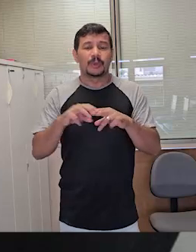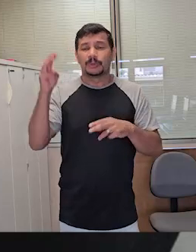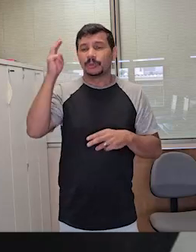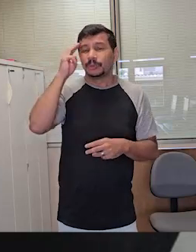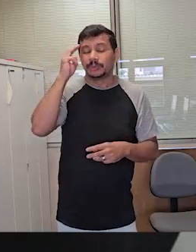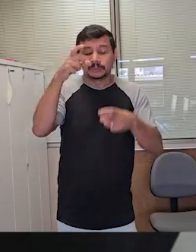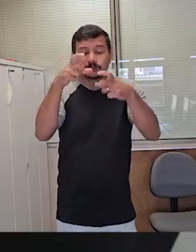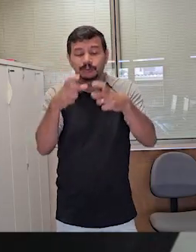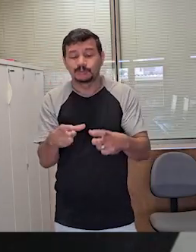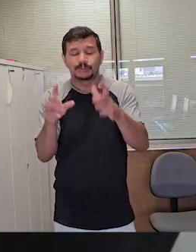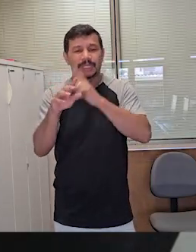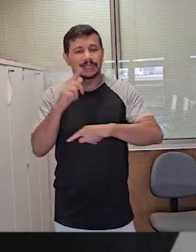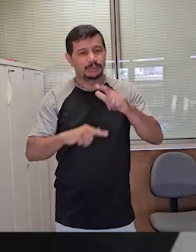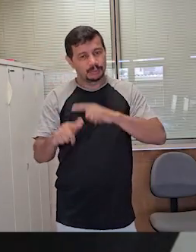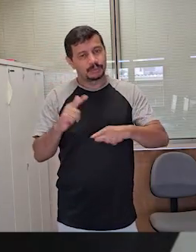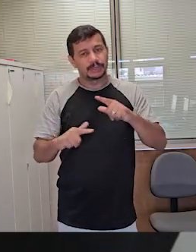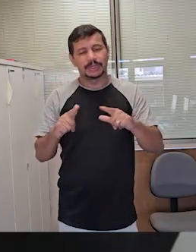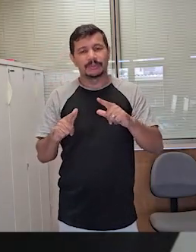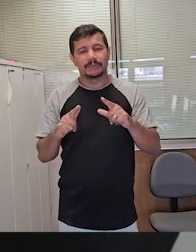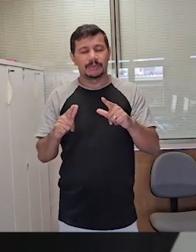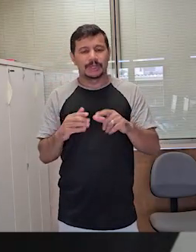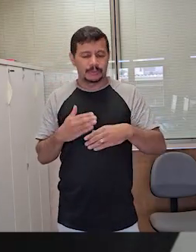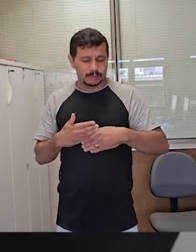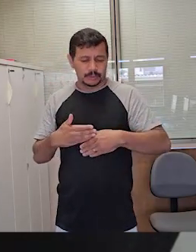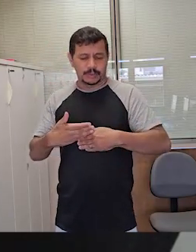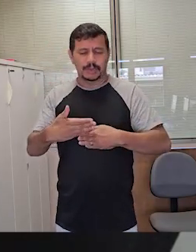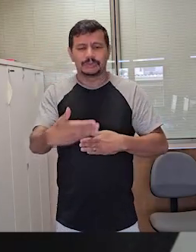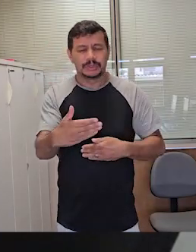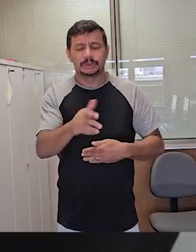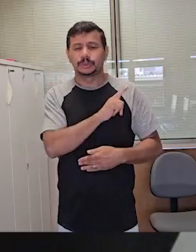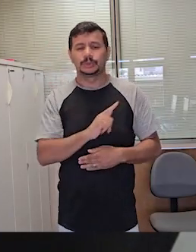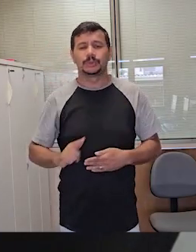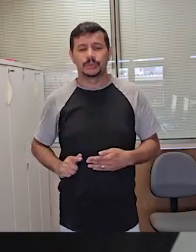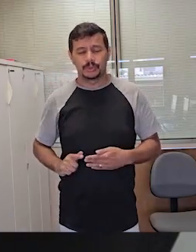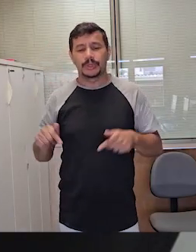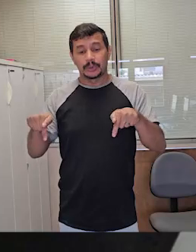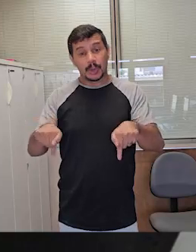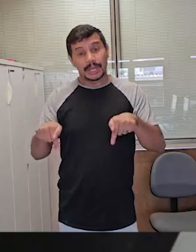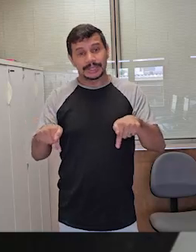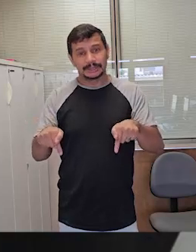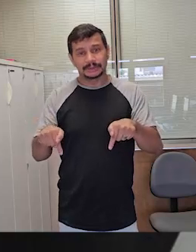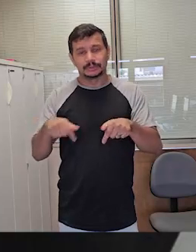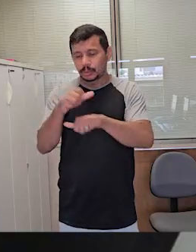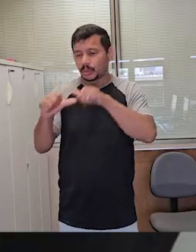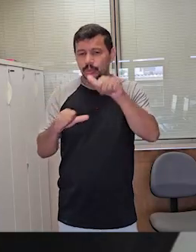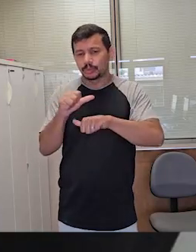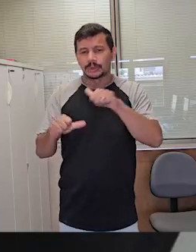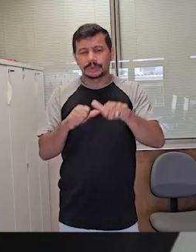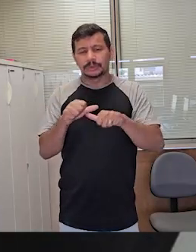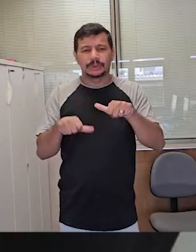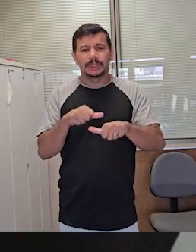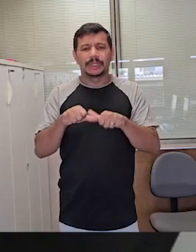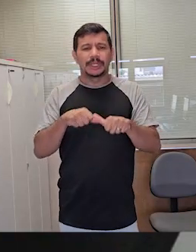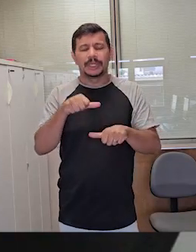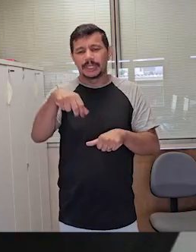trabalho. Então, eu acredito também que já foi um avanço desse governo, né, no atual governo, fazer uma modificação na